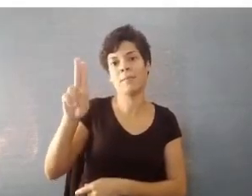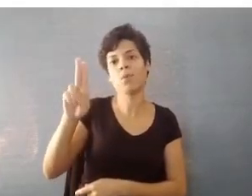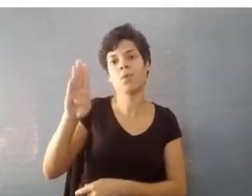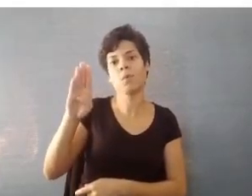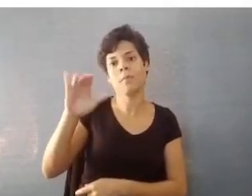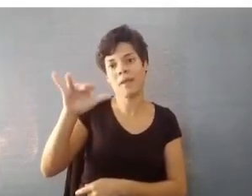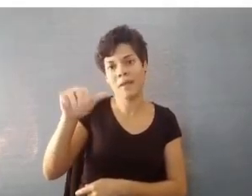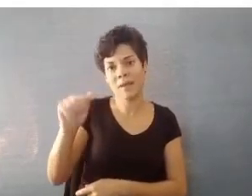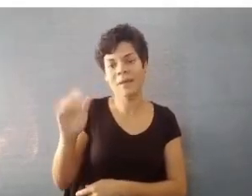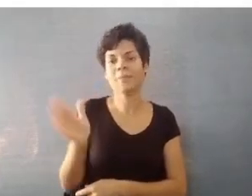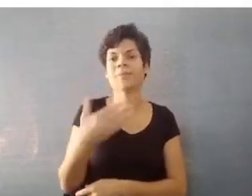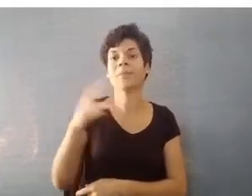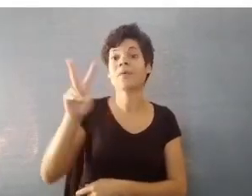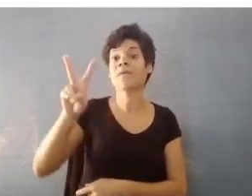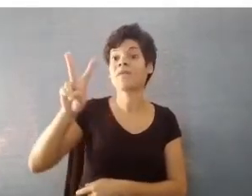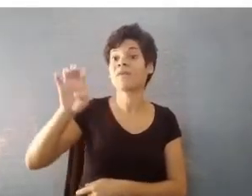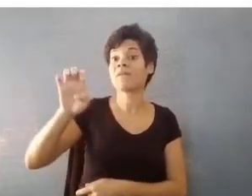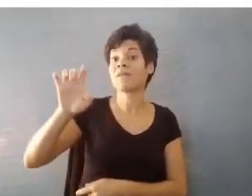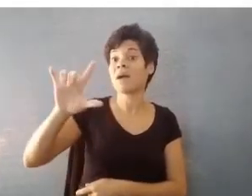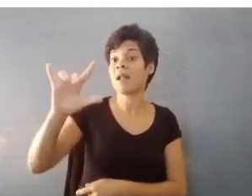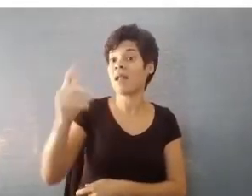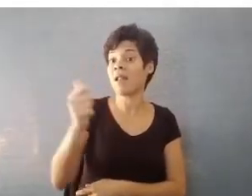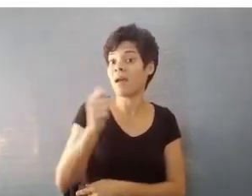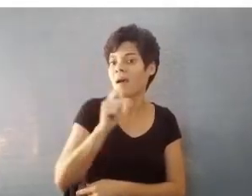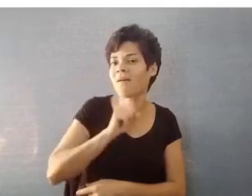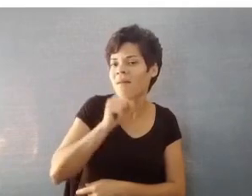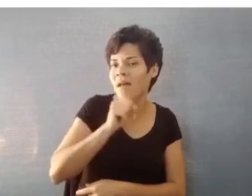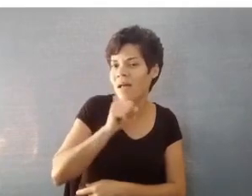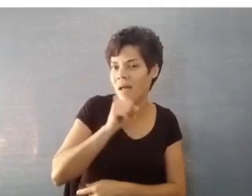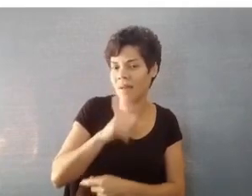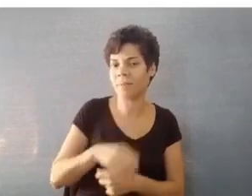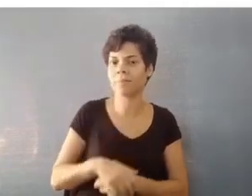Vamos conhecer o panorama desse período.